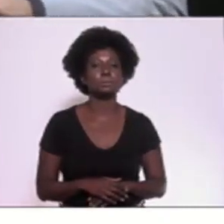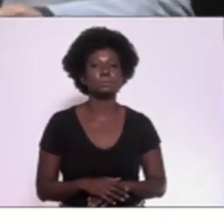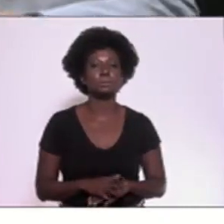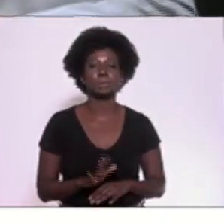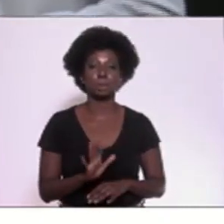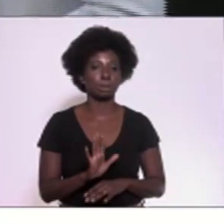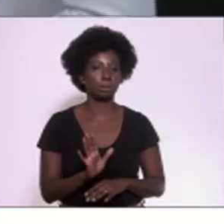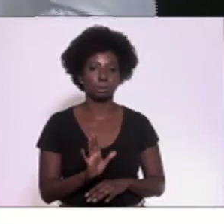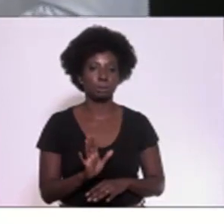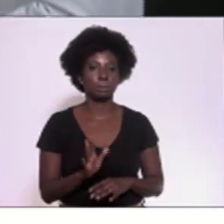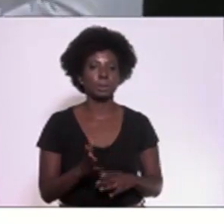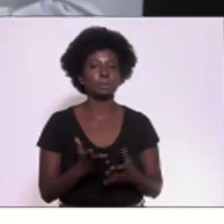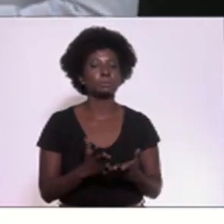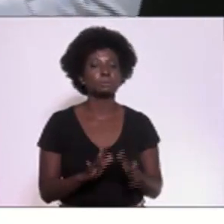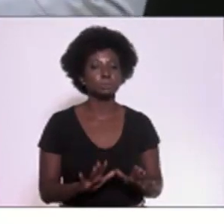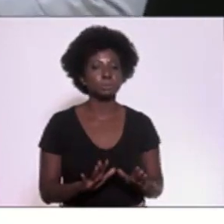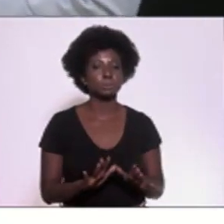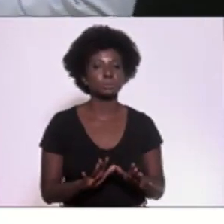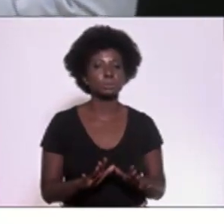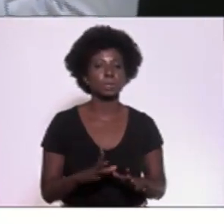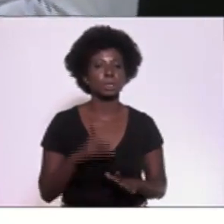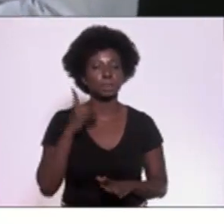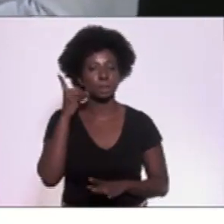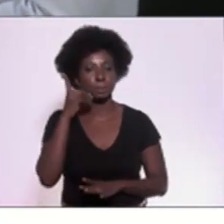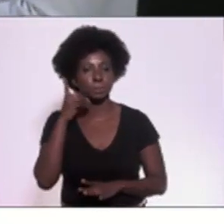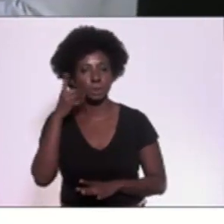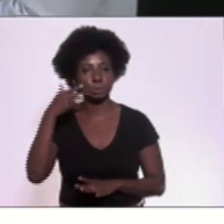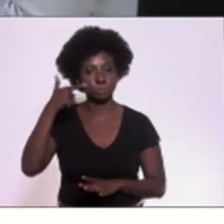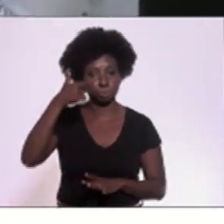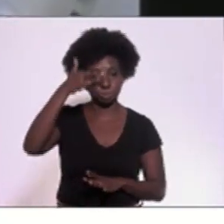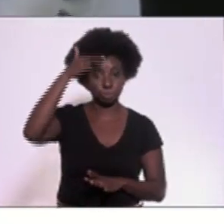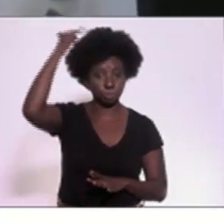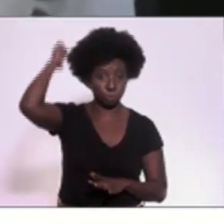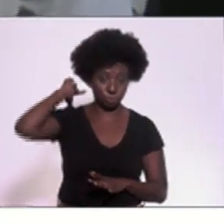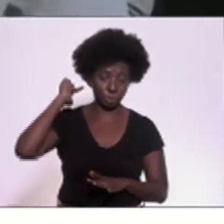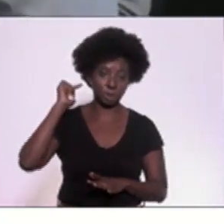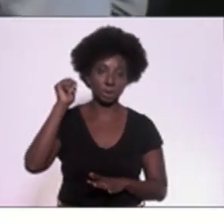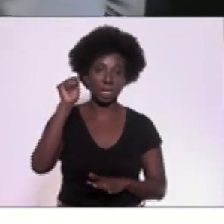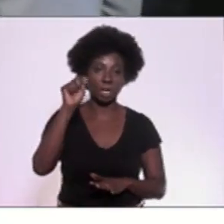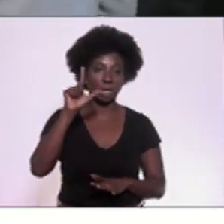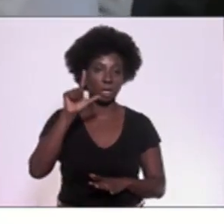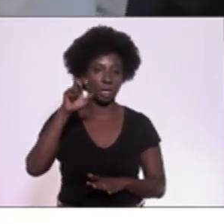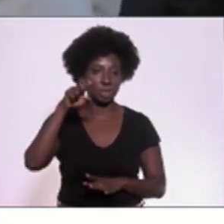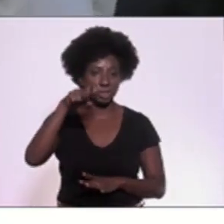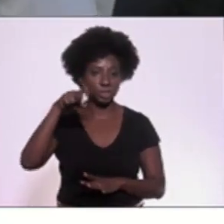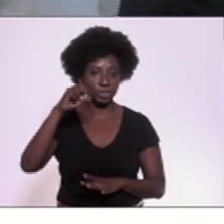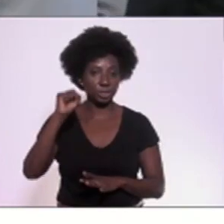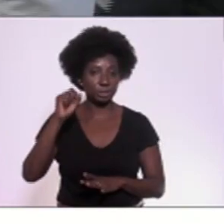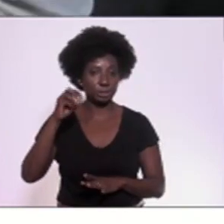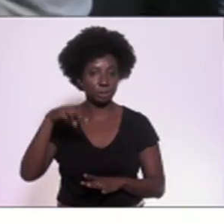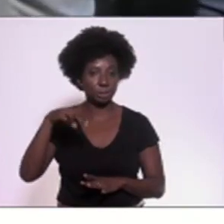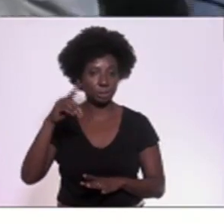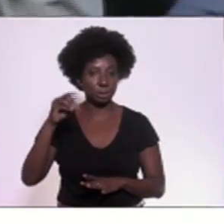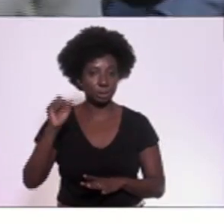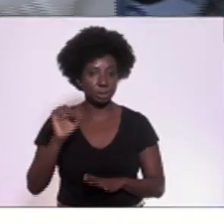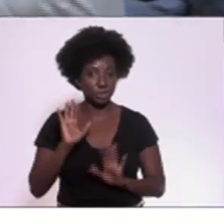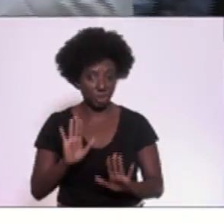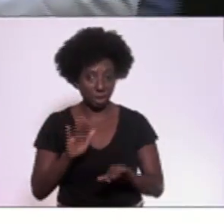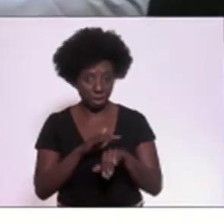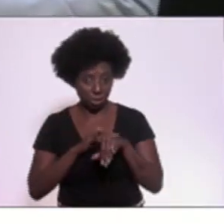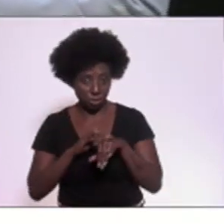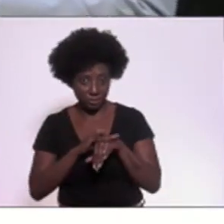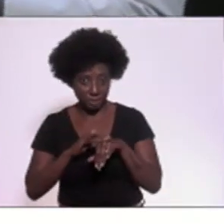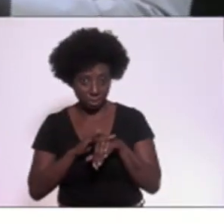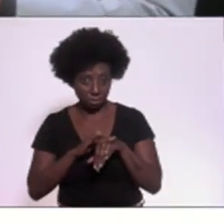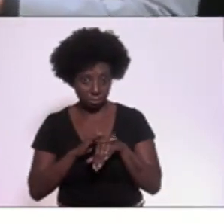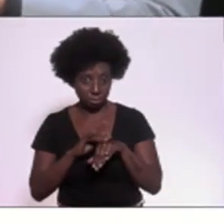tratar na ordem do dia. Deputado Luiz e deputado Alexandre, chegaram à conclusão? Não, senhor presidente, está retirado de pauta,